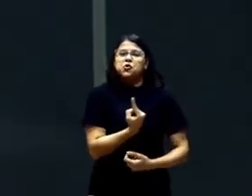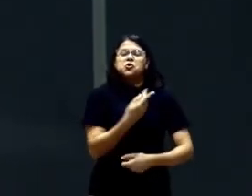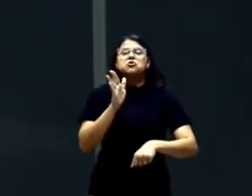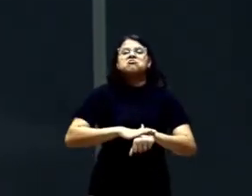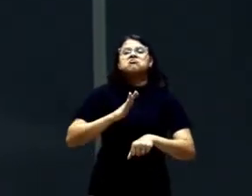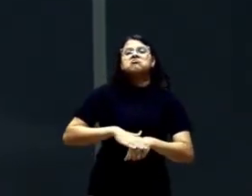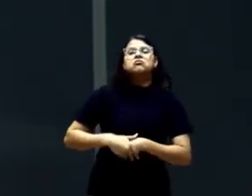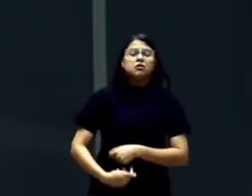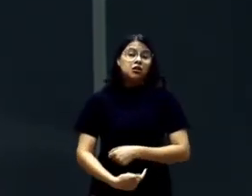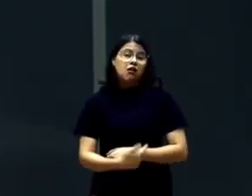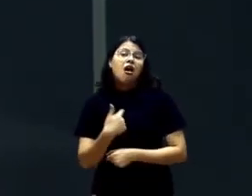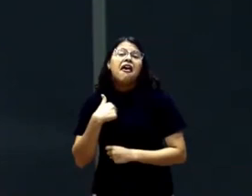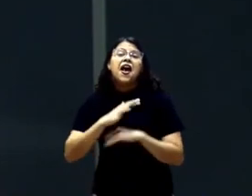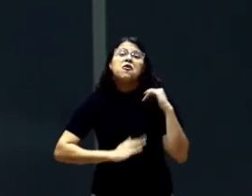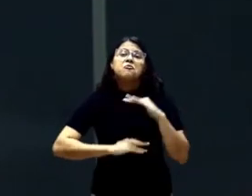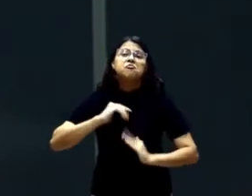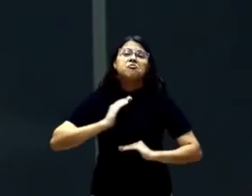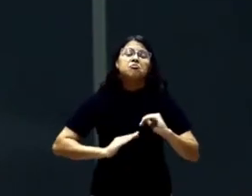foi por minhas mãos,